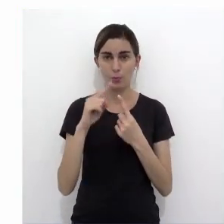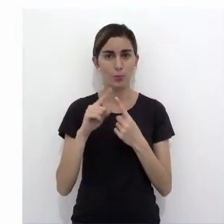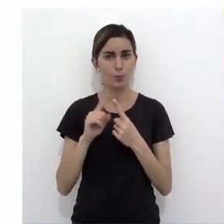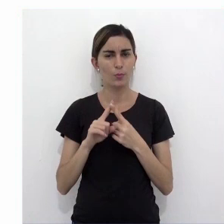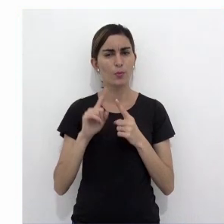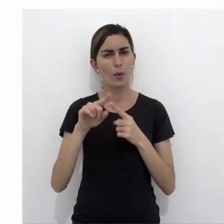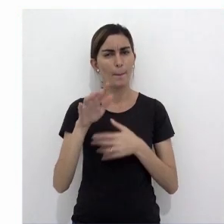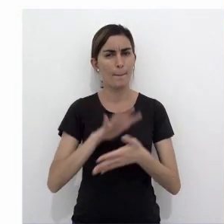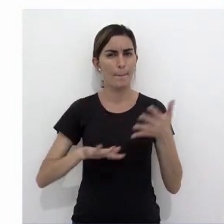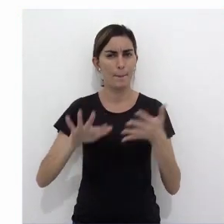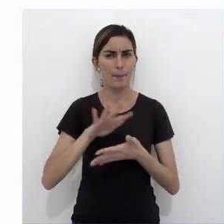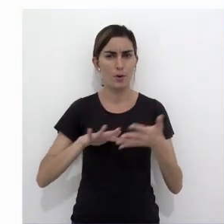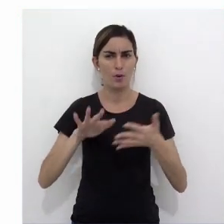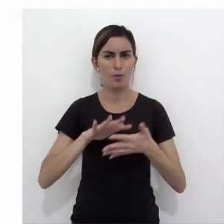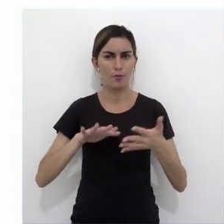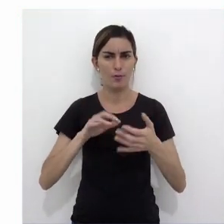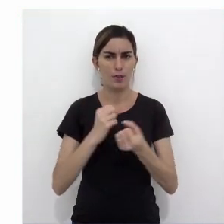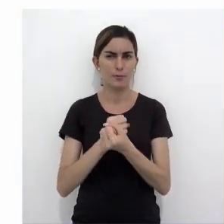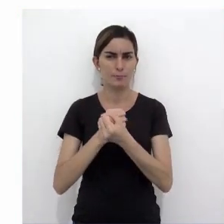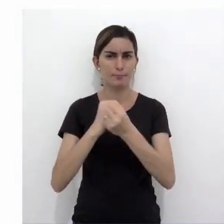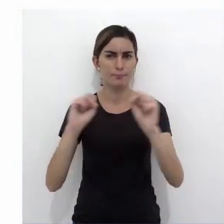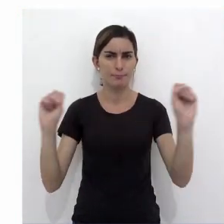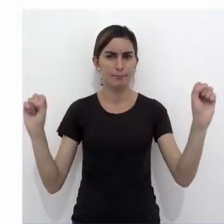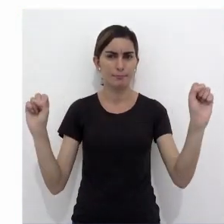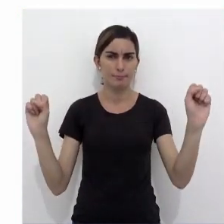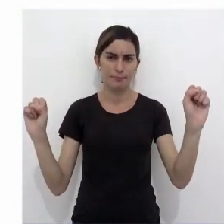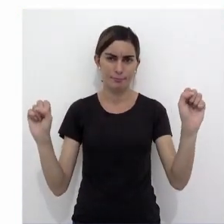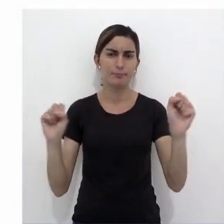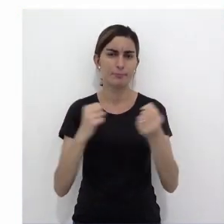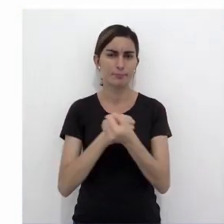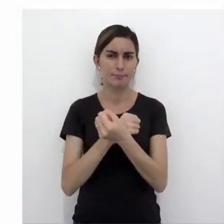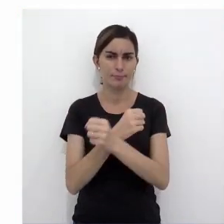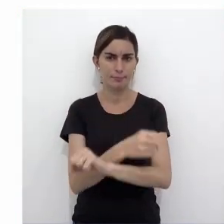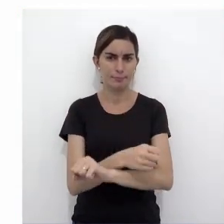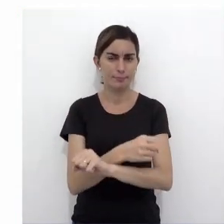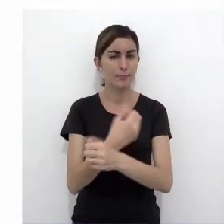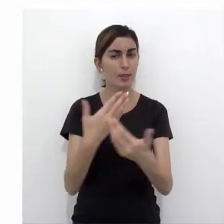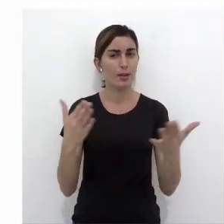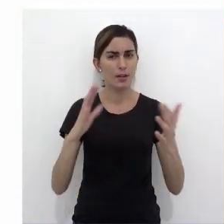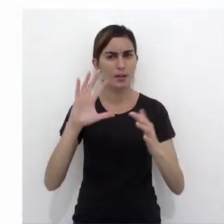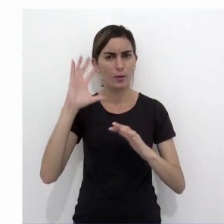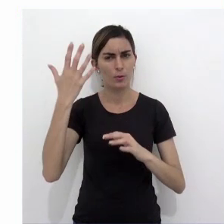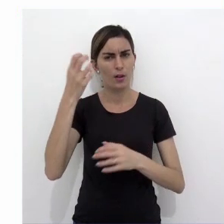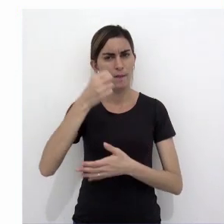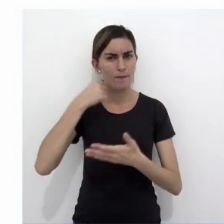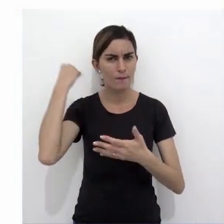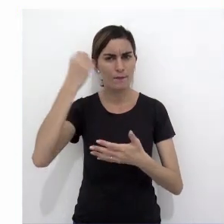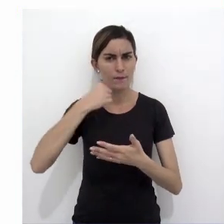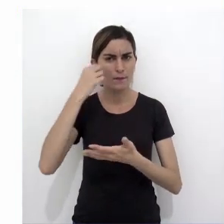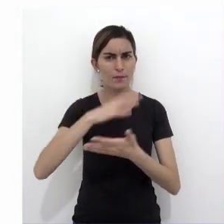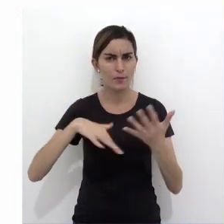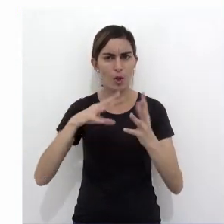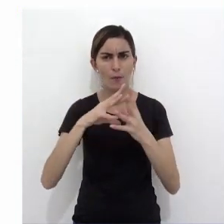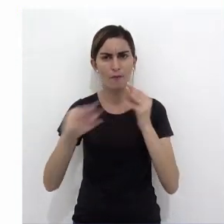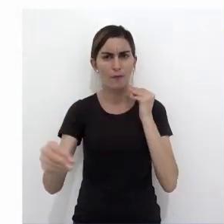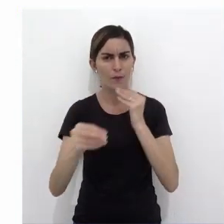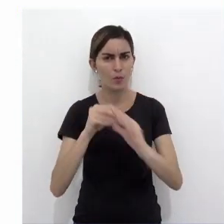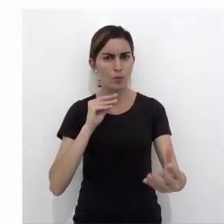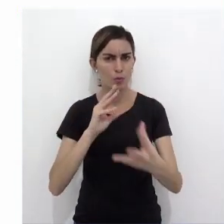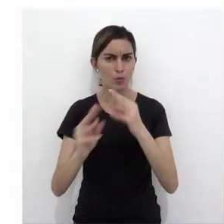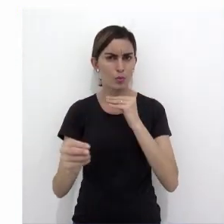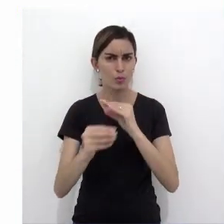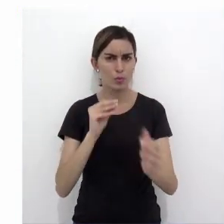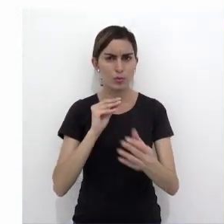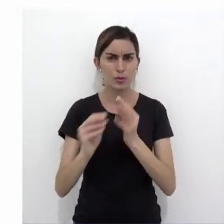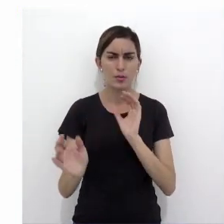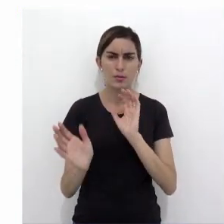movimento abolicionista, okay? Onde ocorreram aí revoltas, fugas, insurreições de